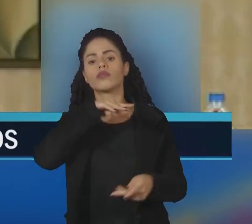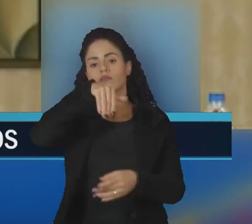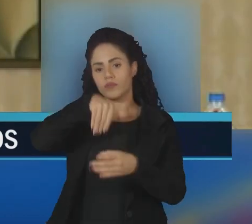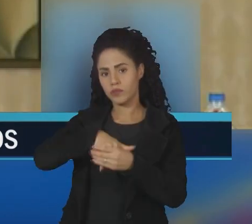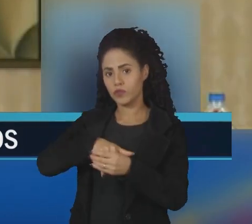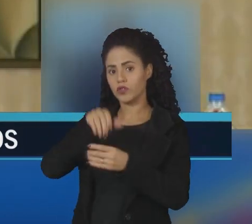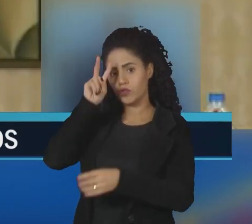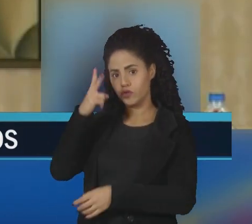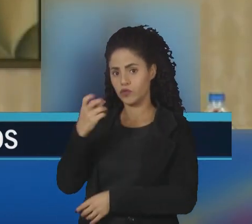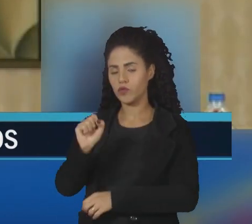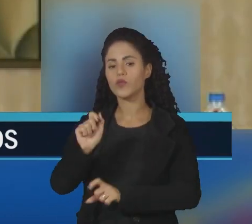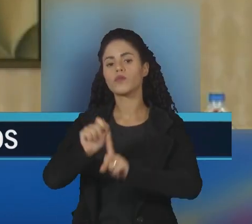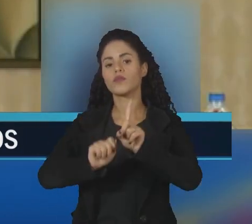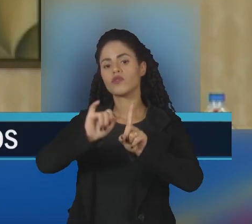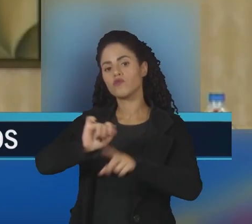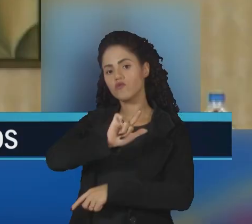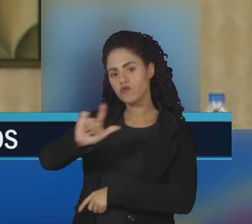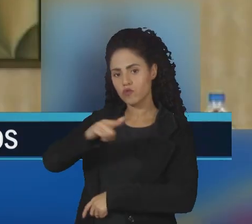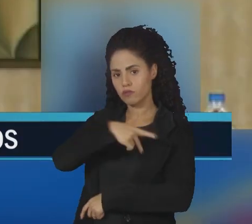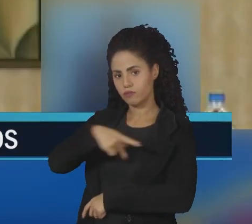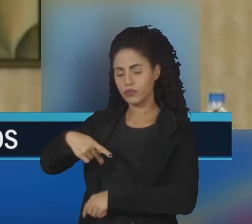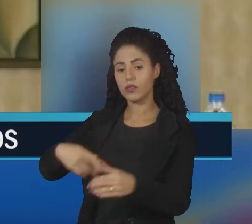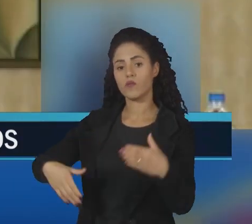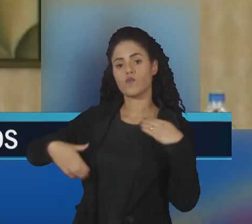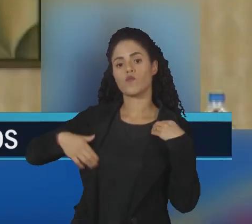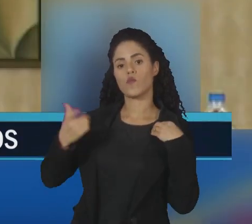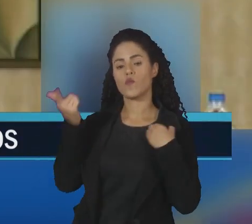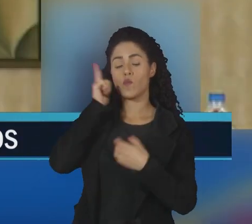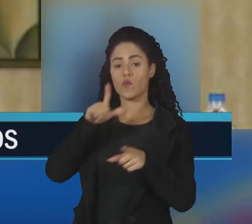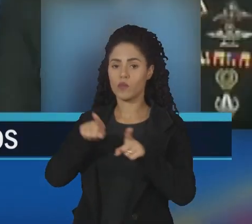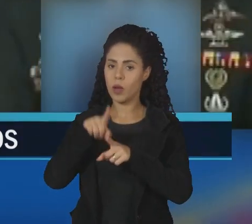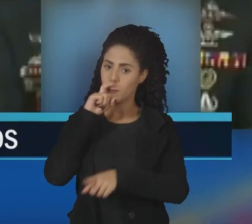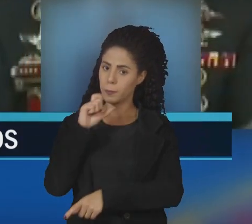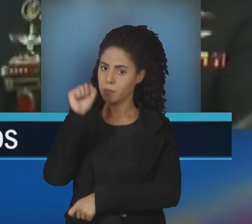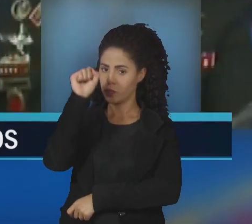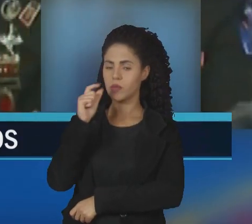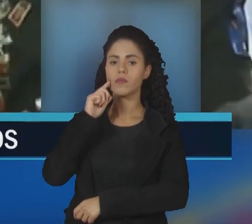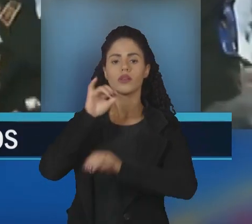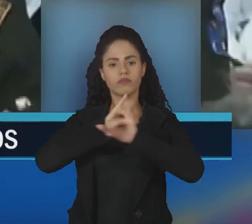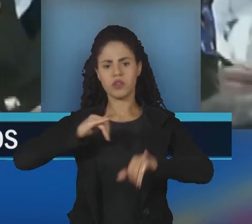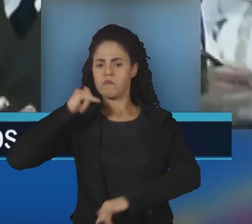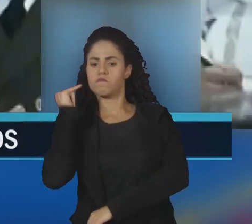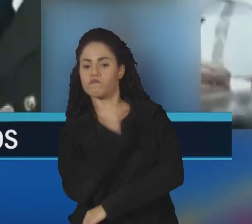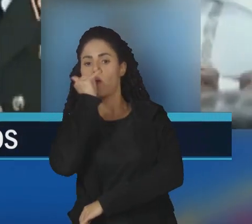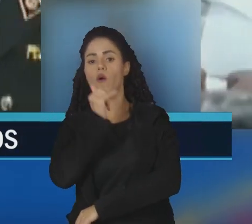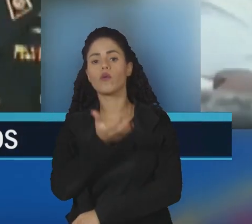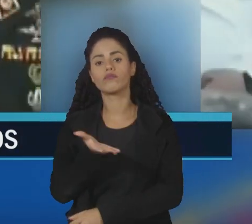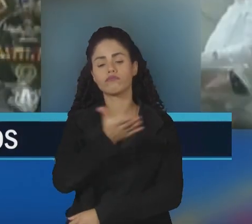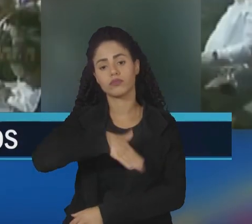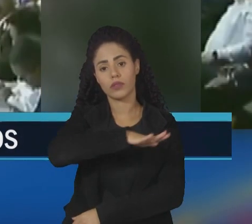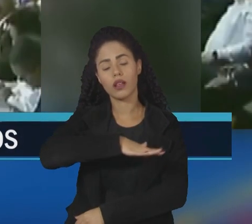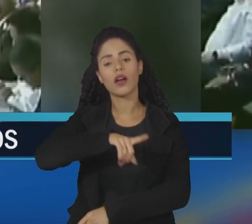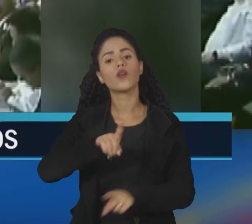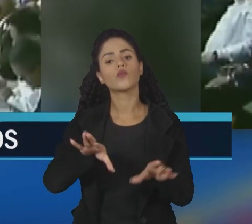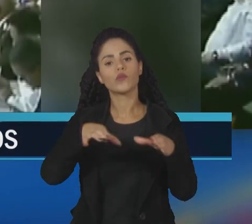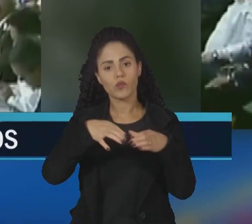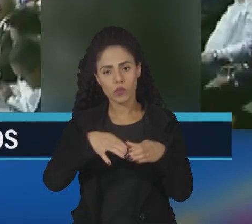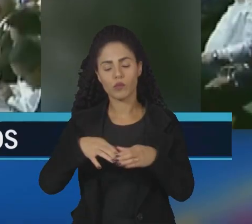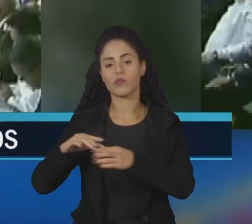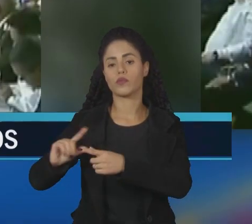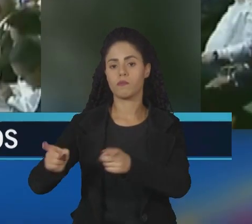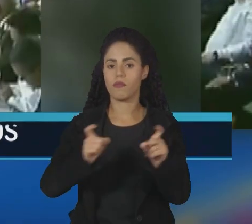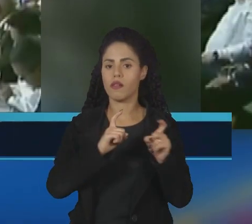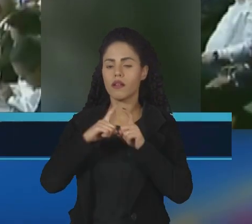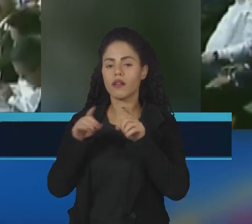28 de julho, em que foi proclamado reeleito. Nicolás Maduro deu recado às altas autoridades do país durante uma reunião